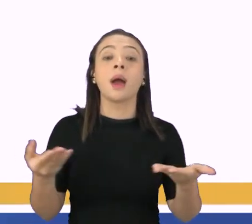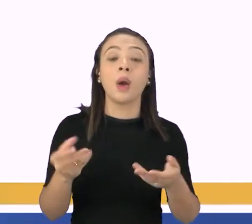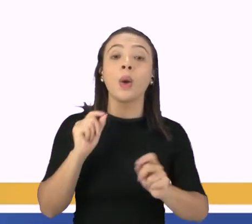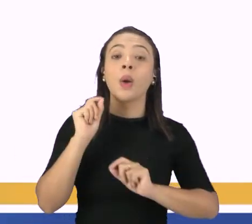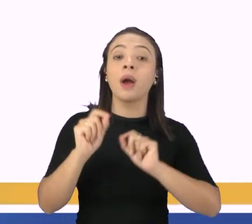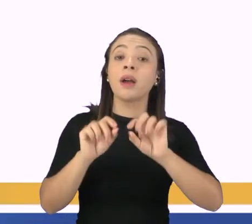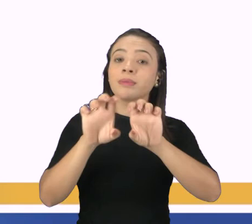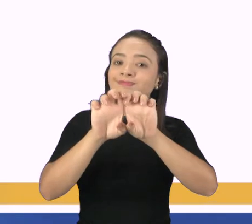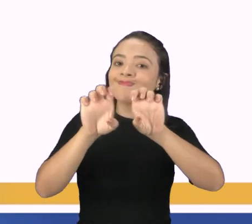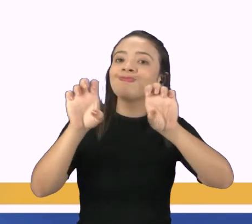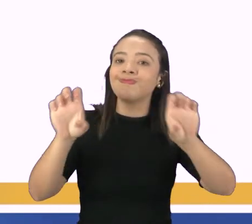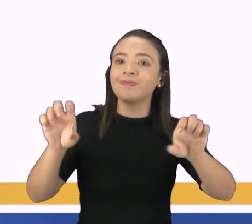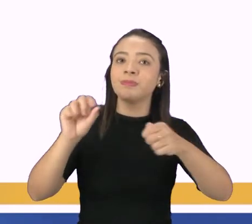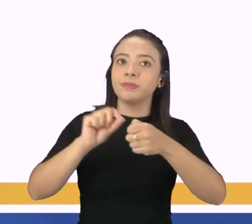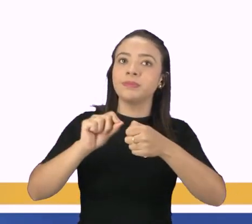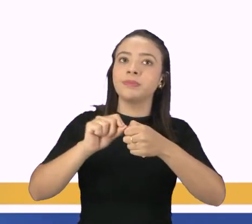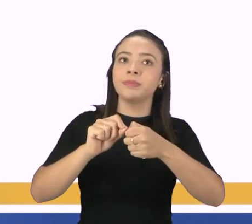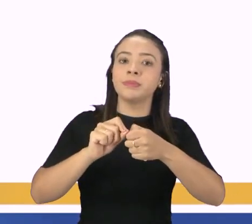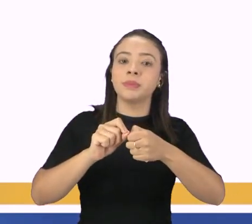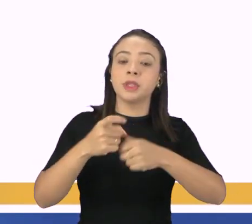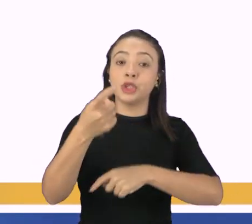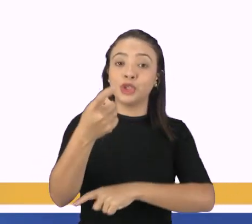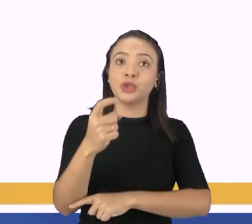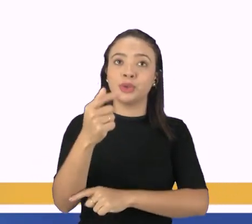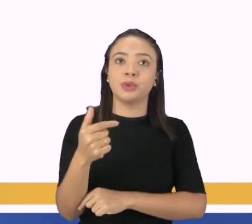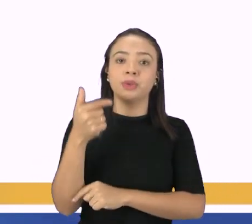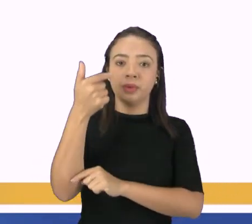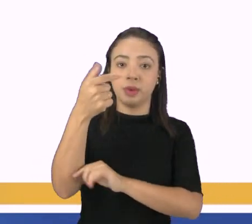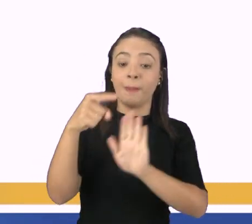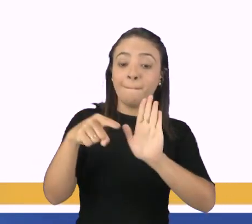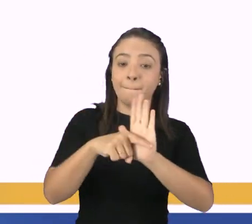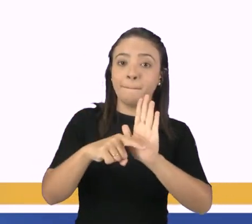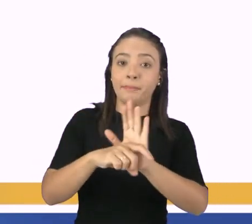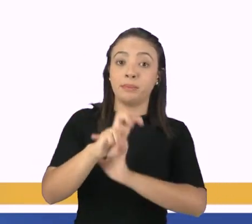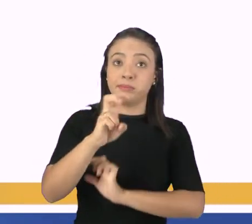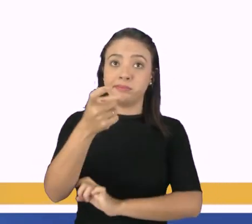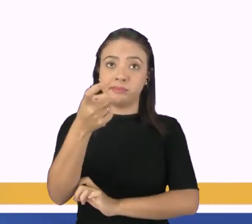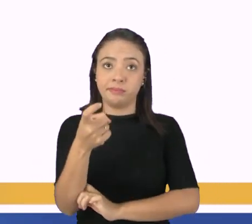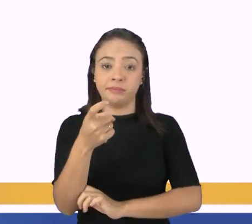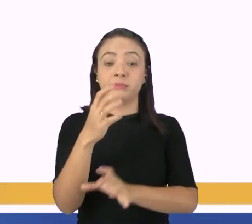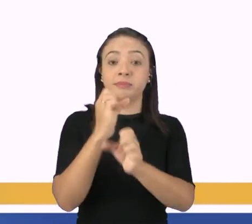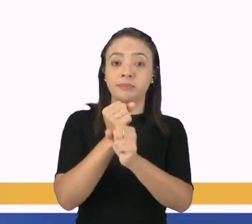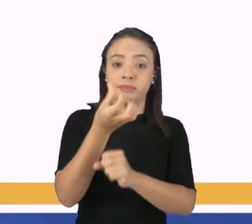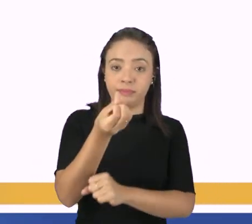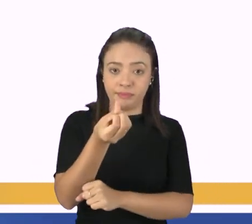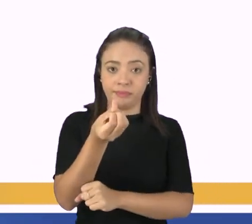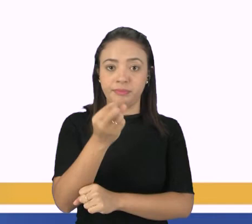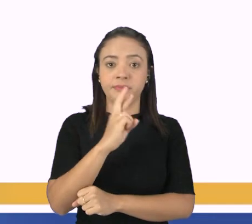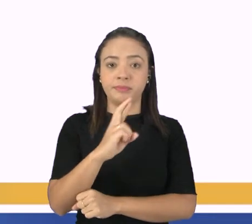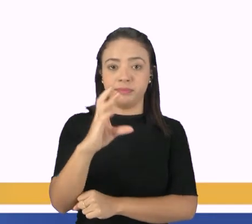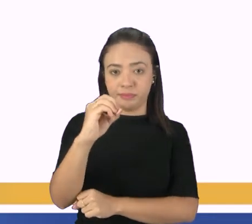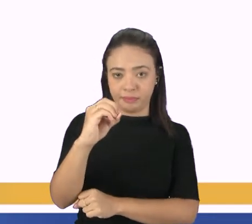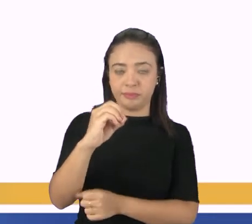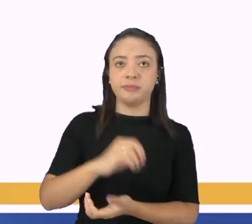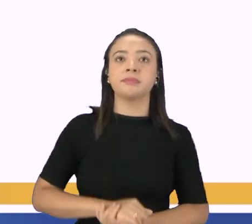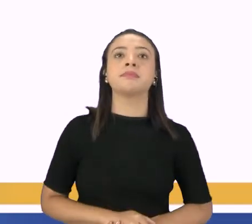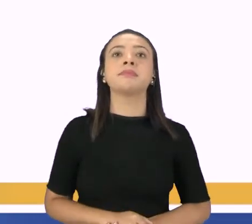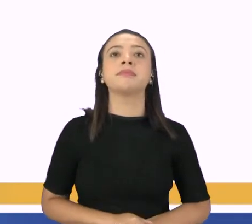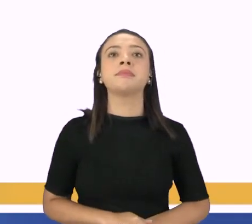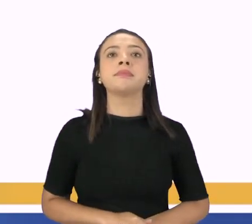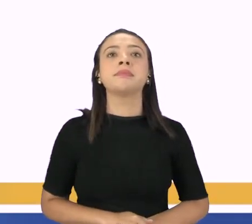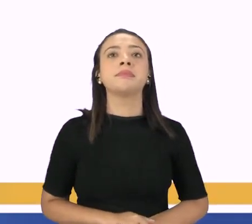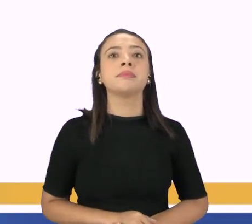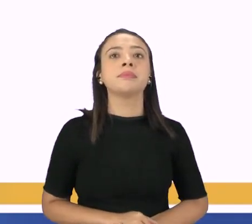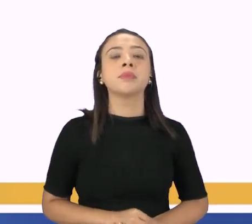Vamos resolver a equação x² menos 5x mais 6 igual a